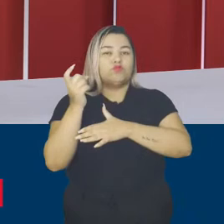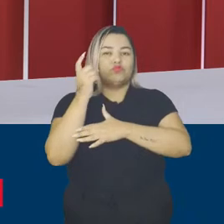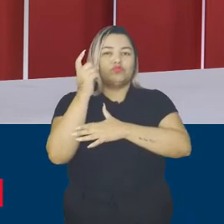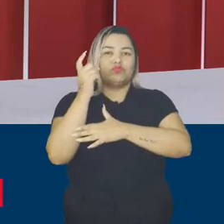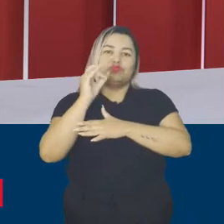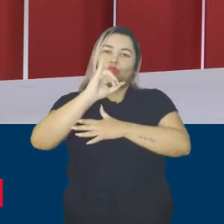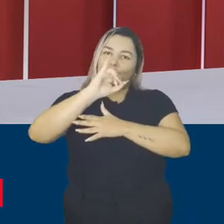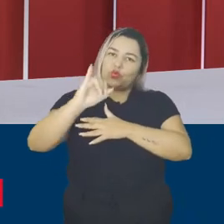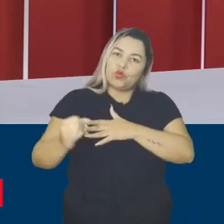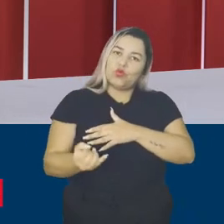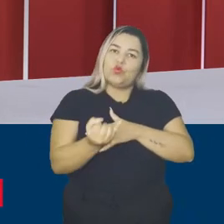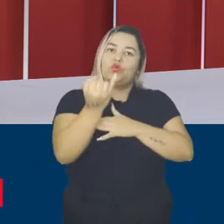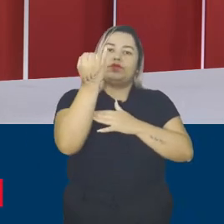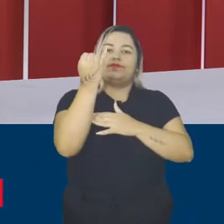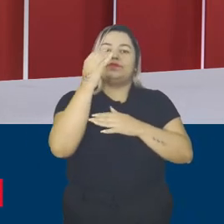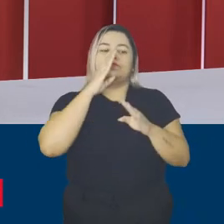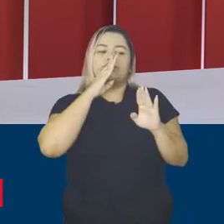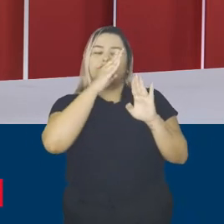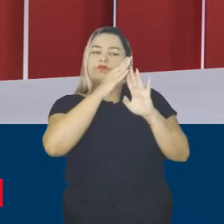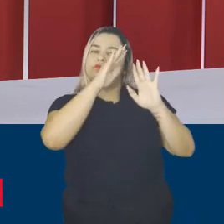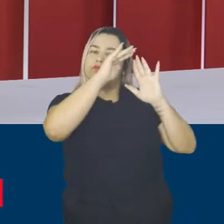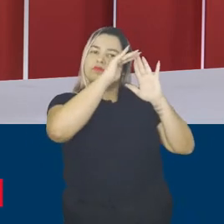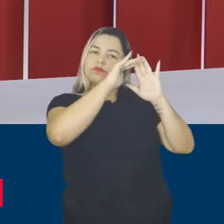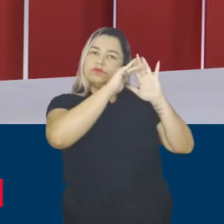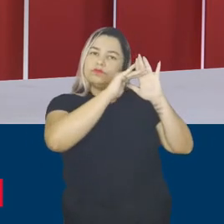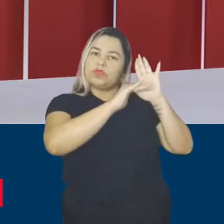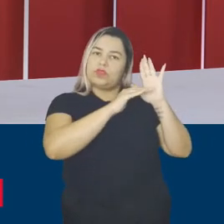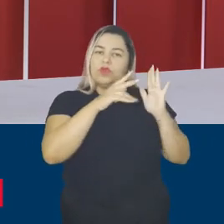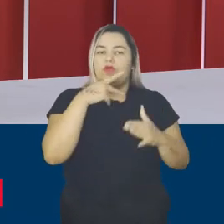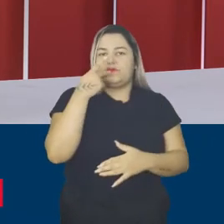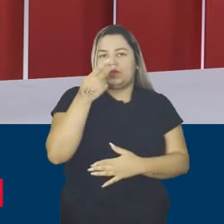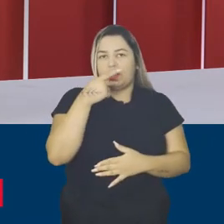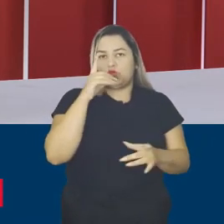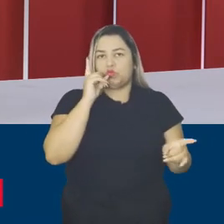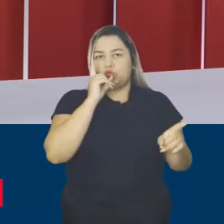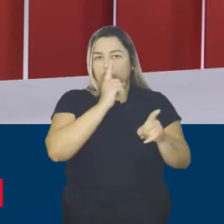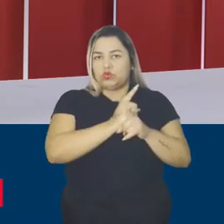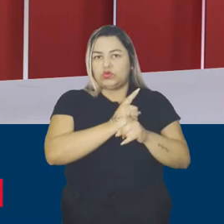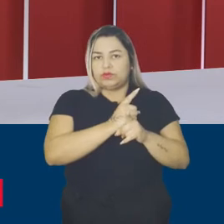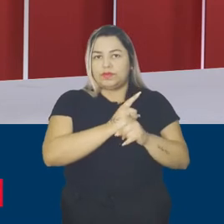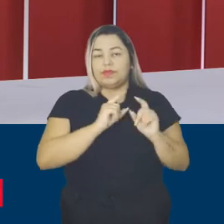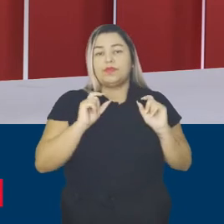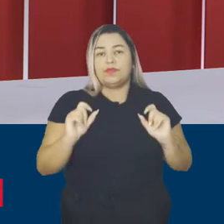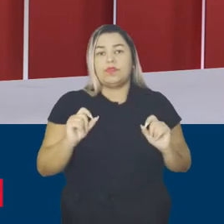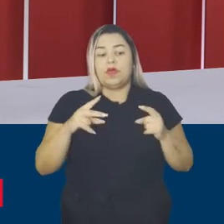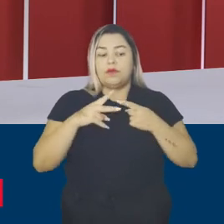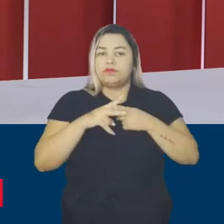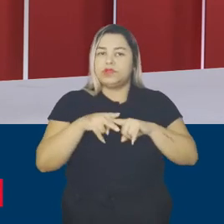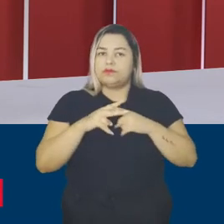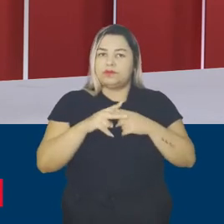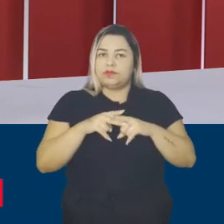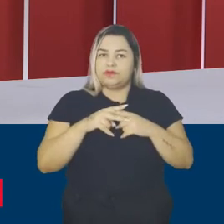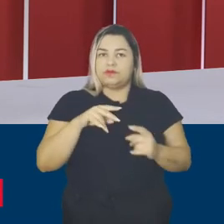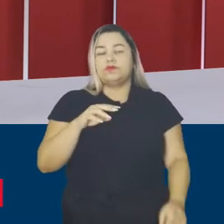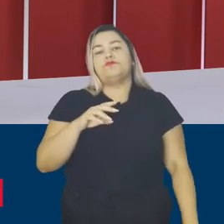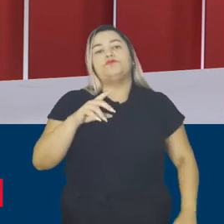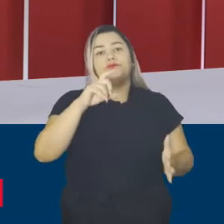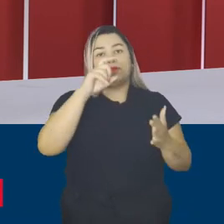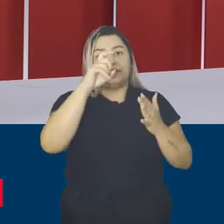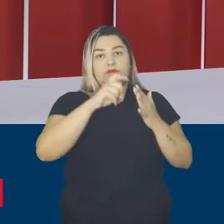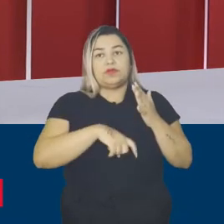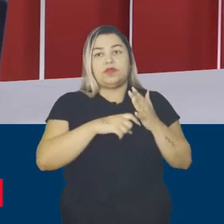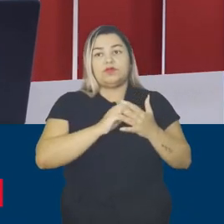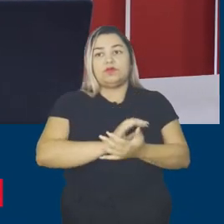comentasse com a gente os principais pontos abordados, levantados aí no encontro, a respeito da manutenção dessas taxas.